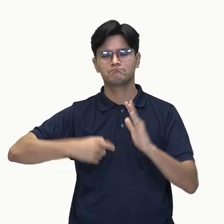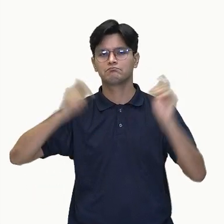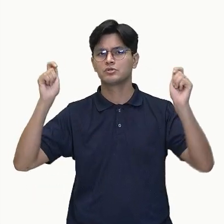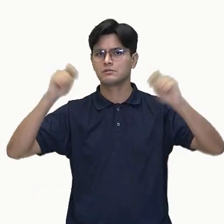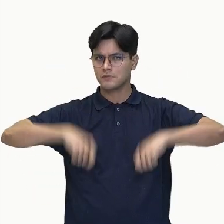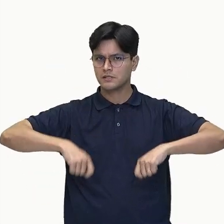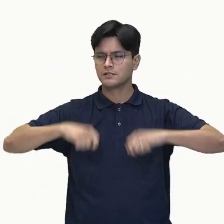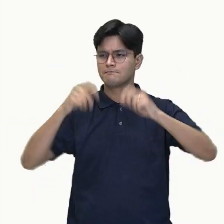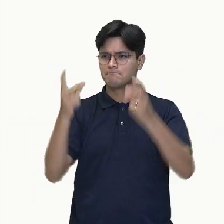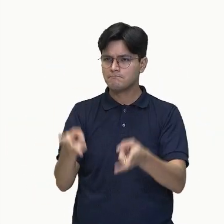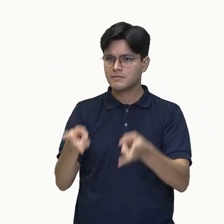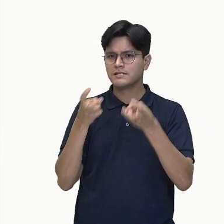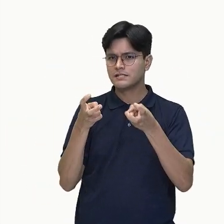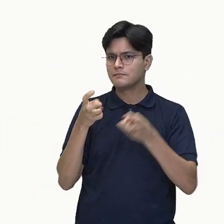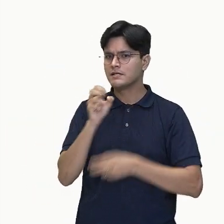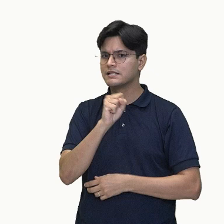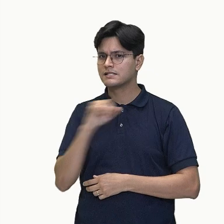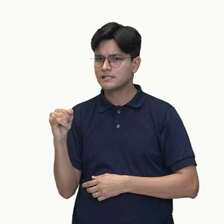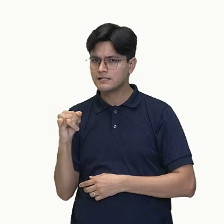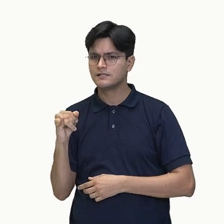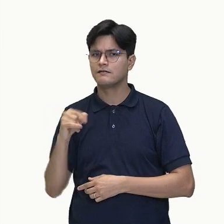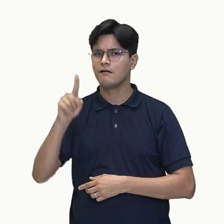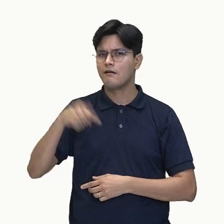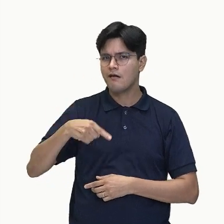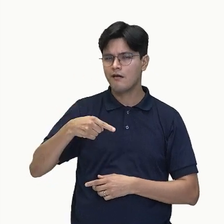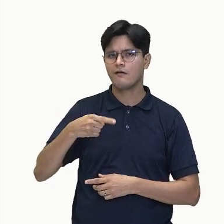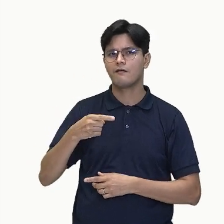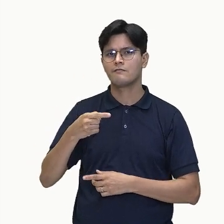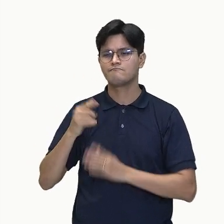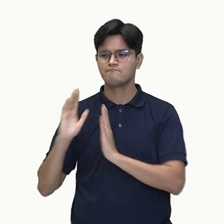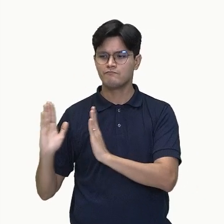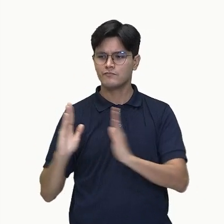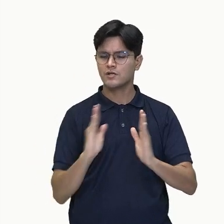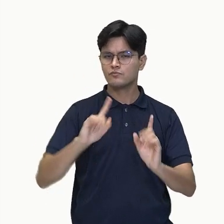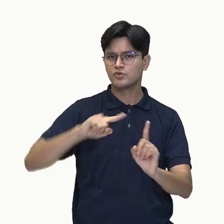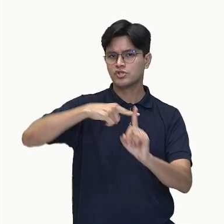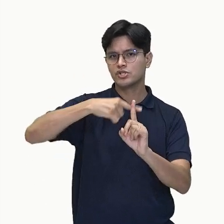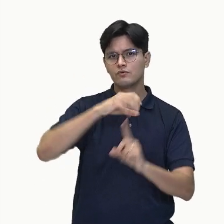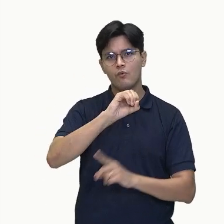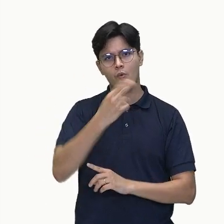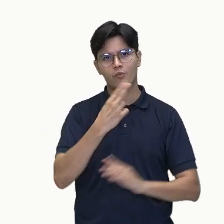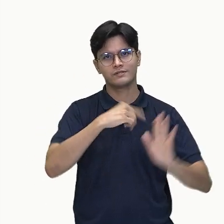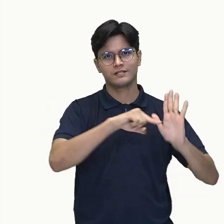é rentável ou se não é rentável. Olha só como é que ela é calculada, acompanha aí com a gente, olha só.